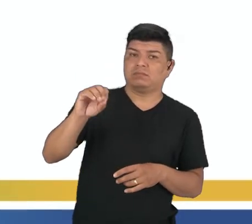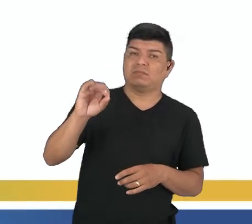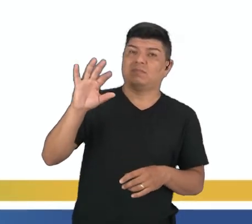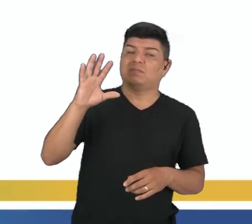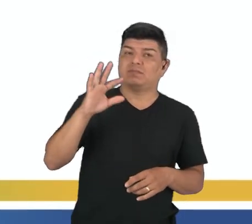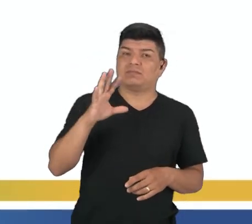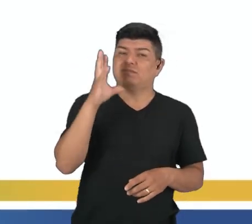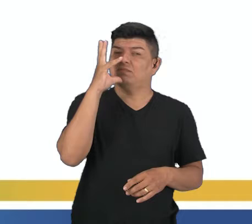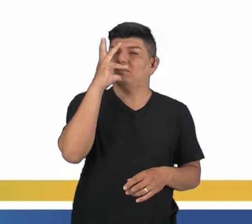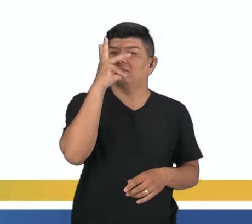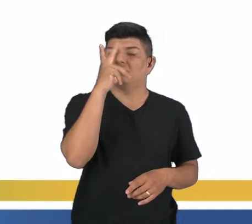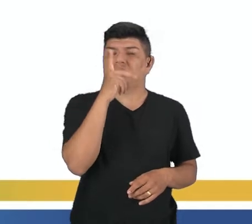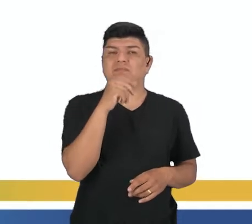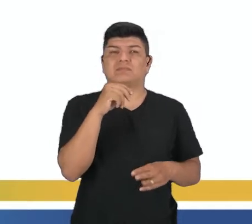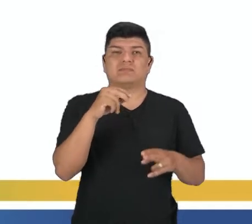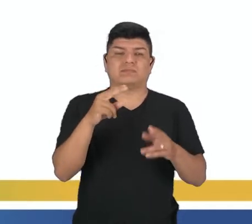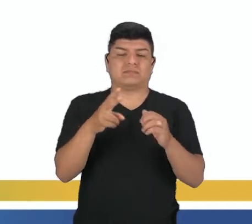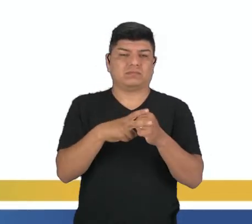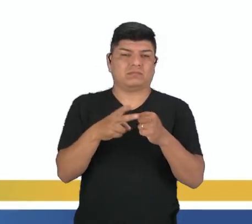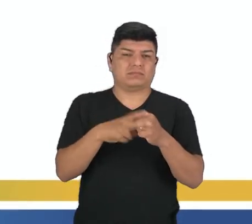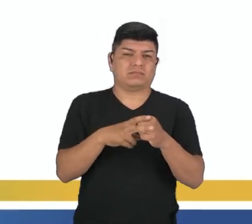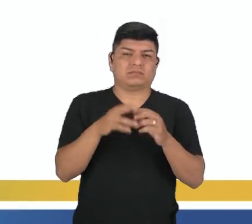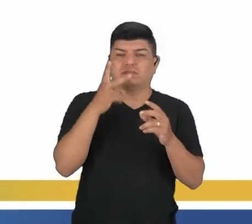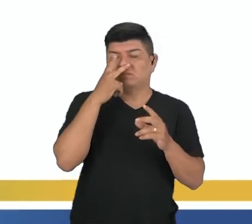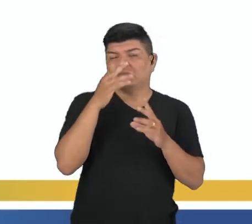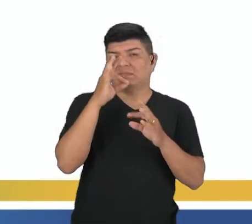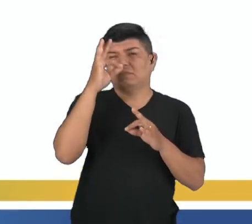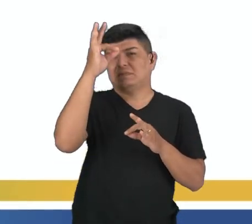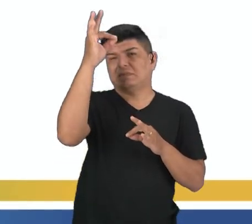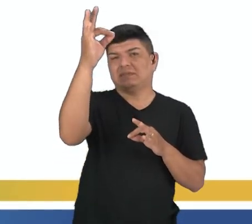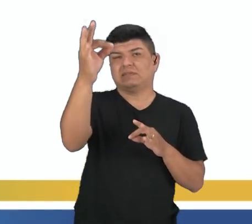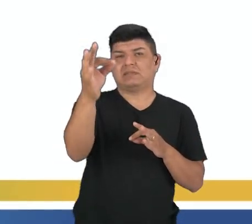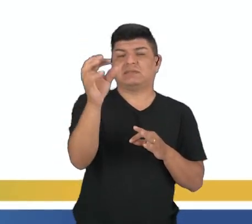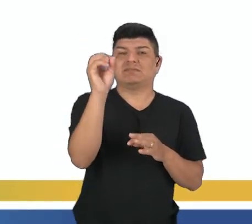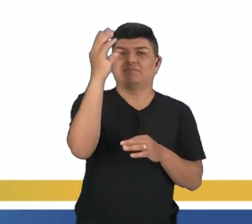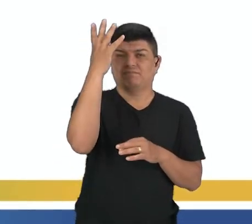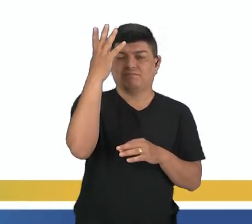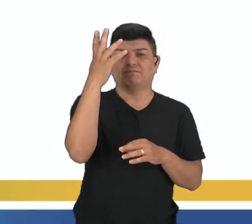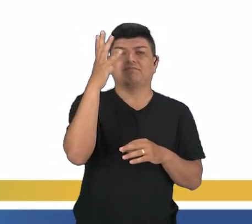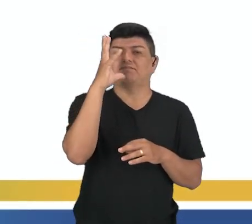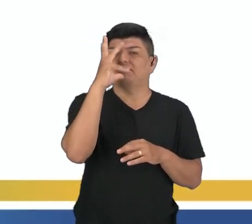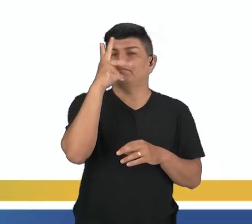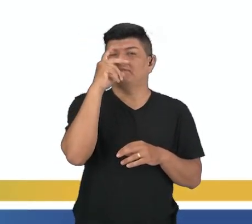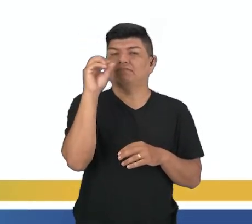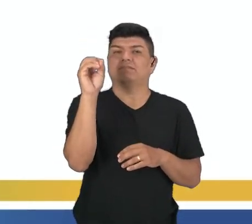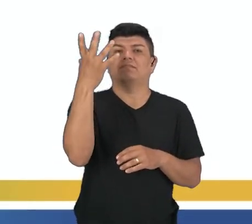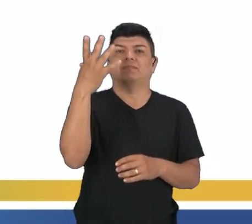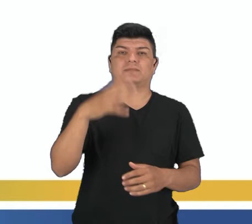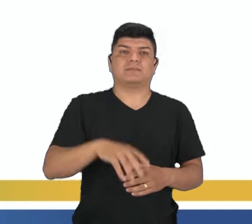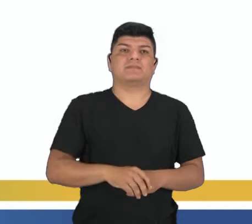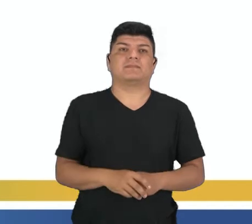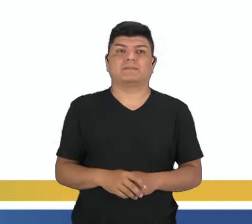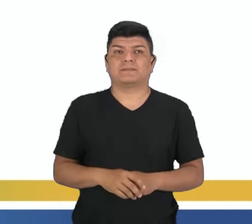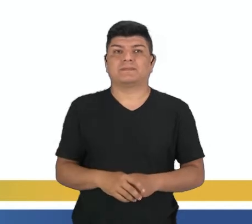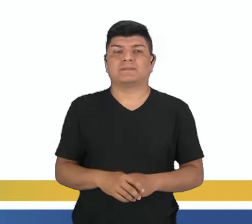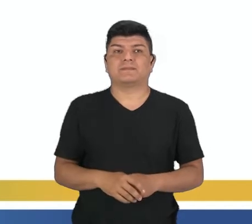palavra lejos é um advérbio que expressa distância de longe. Então, lejano, longe, tá?